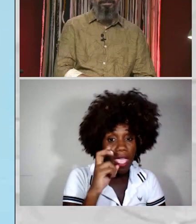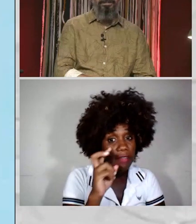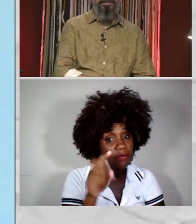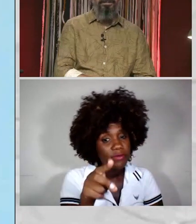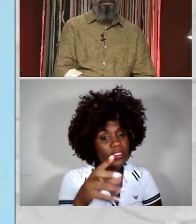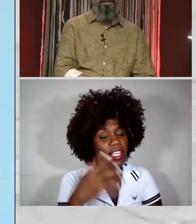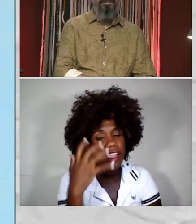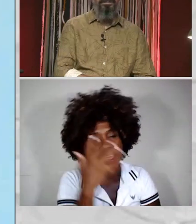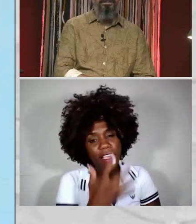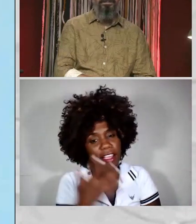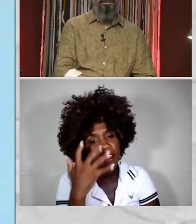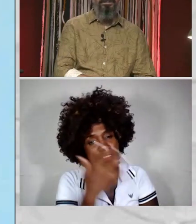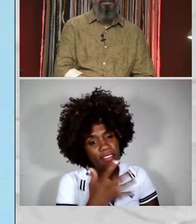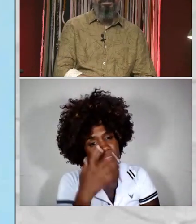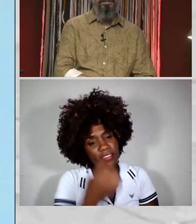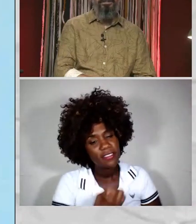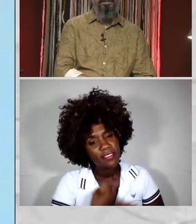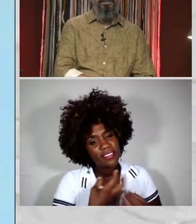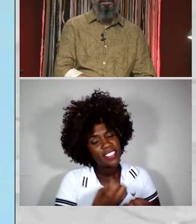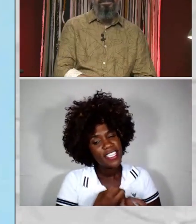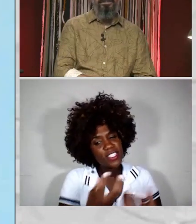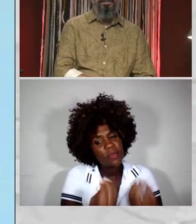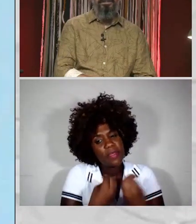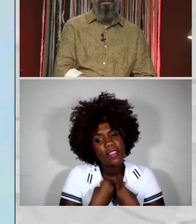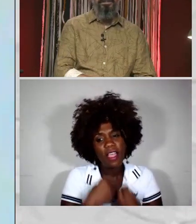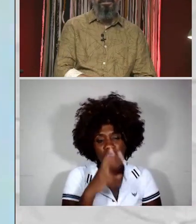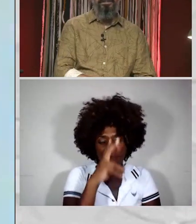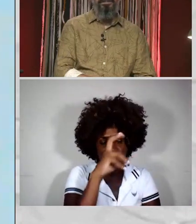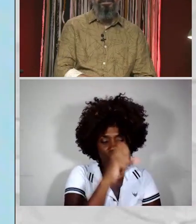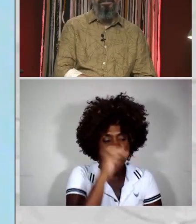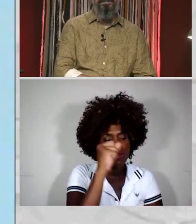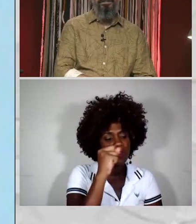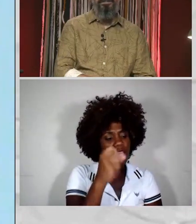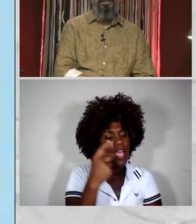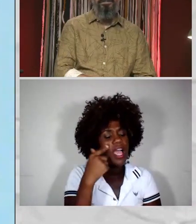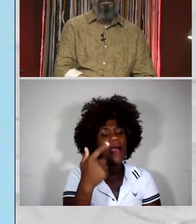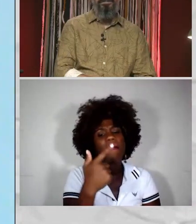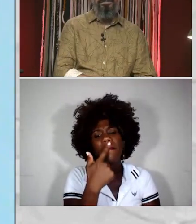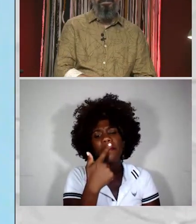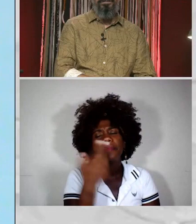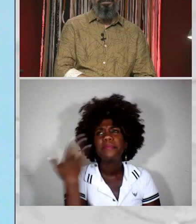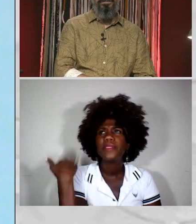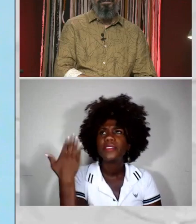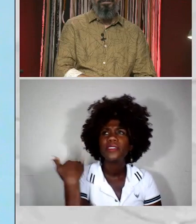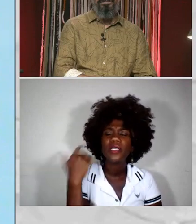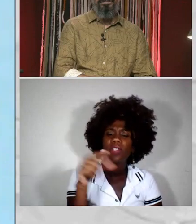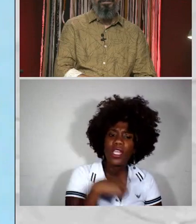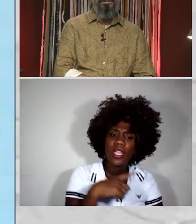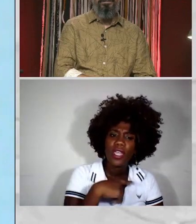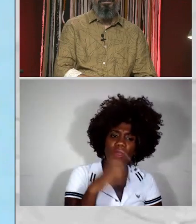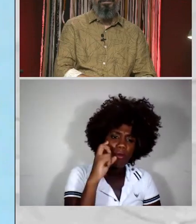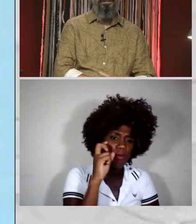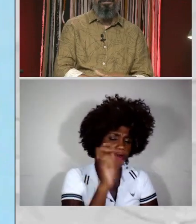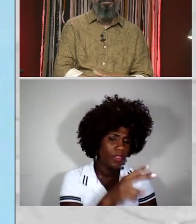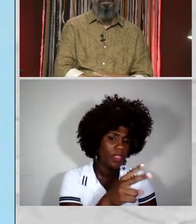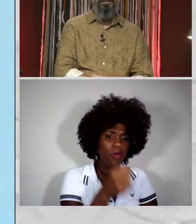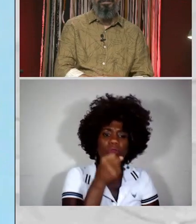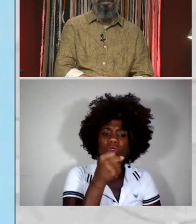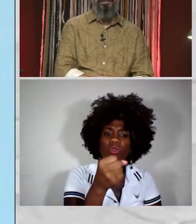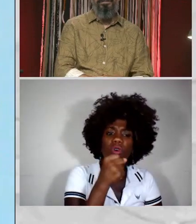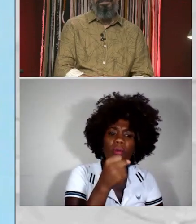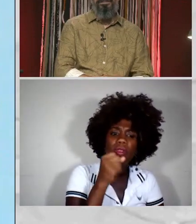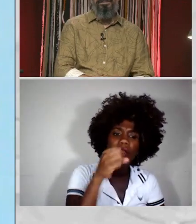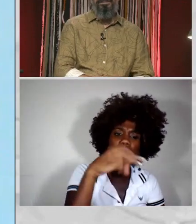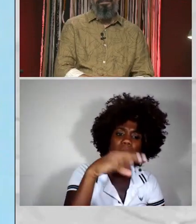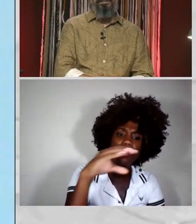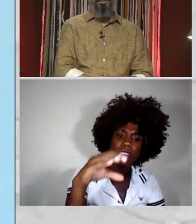cantar e recitar e como isso me fortalece. Recentemente, eu ouvi e vi o documentário de MC da